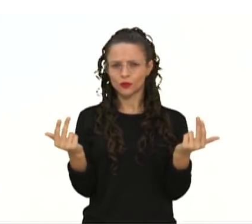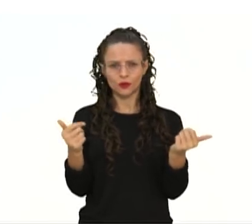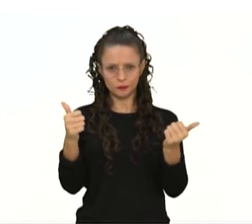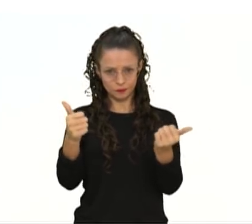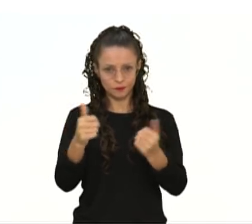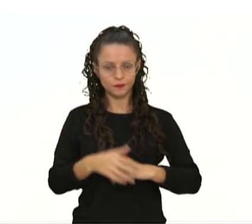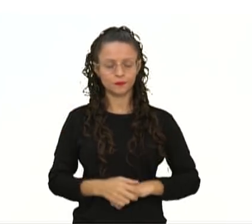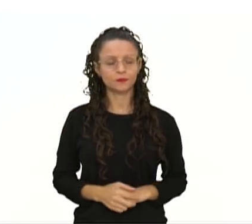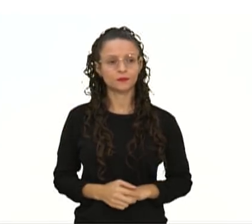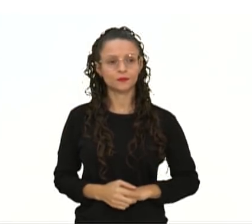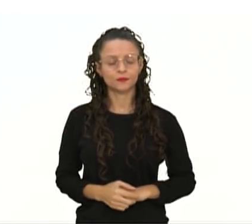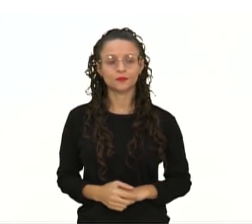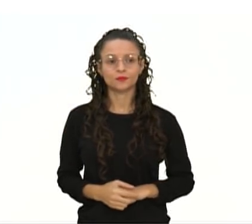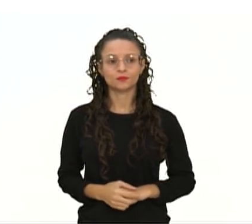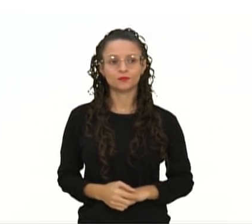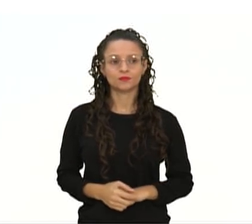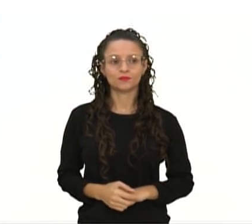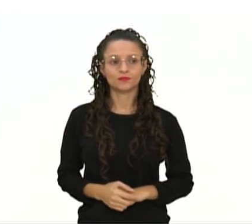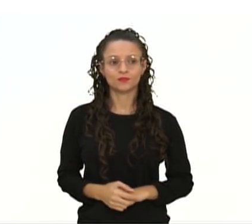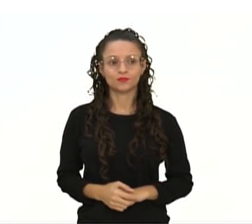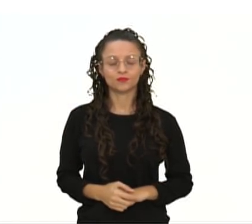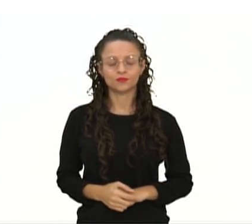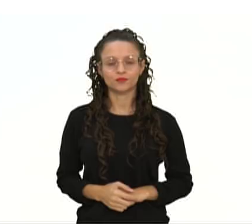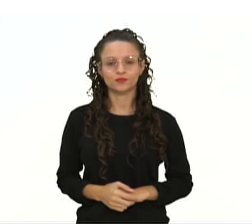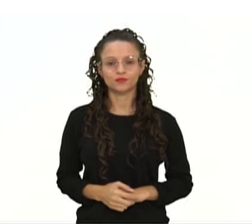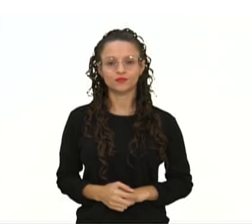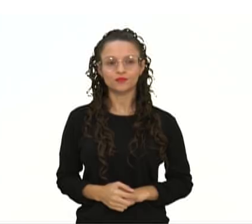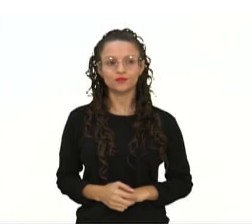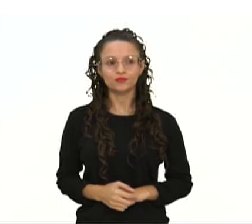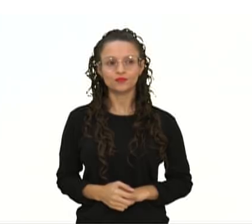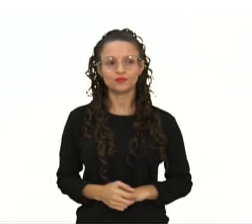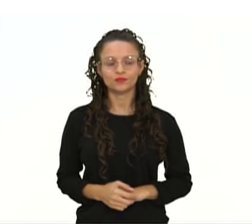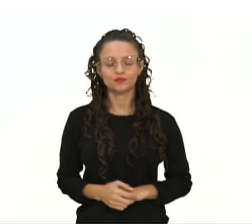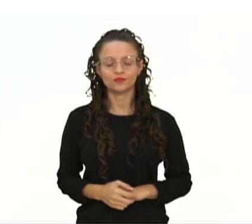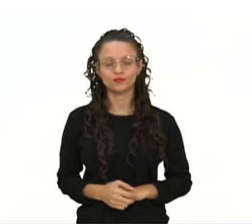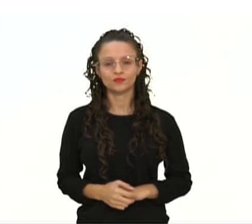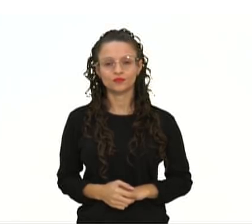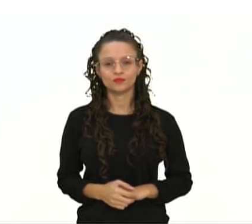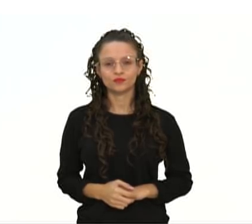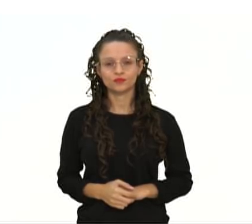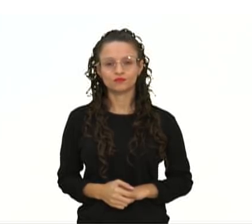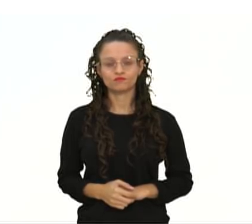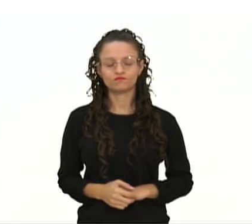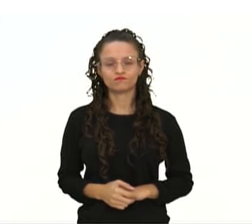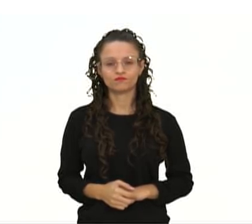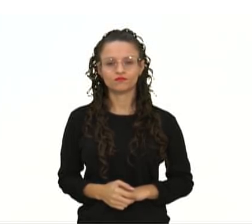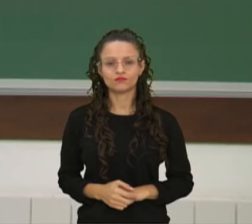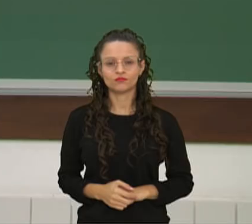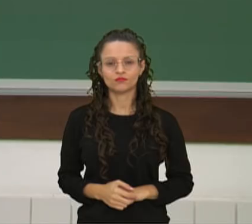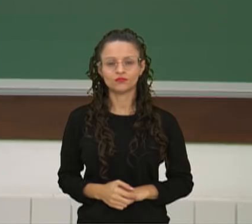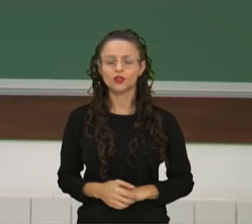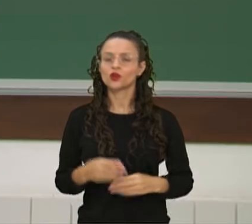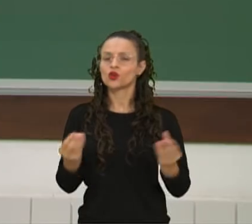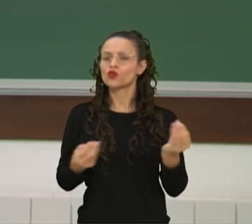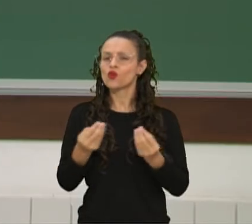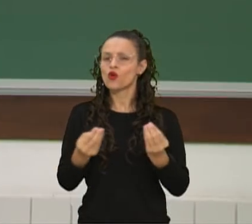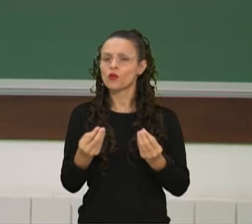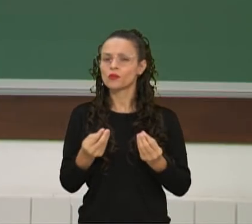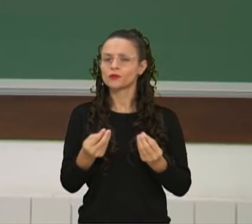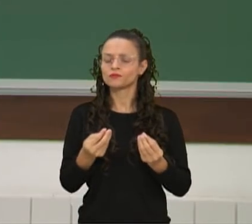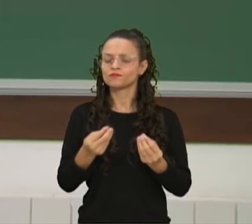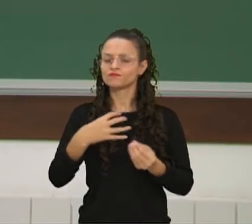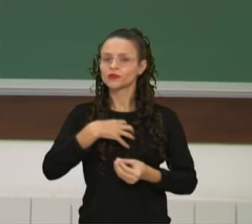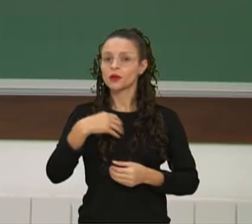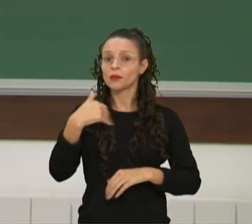ok? E aí eu tenho aqui, né, uma noção um pouco mais formal de função, digamos assim,